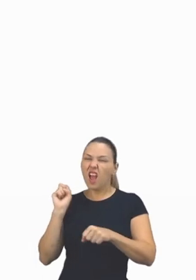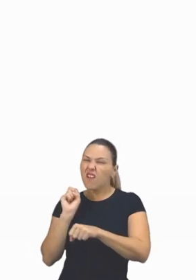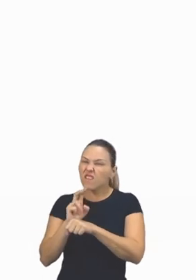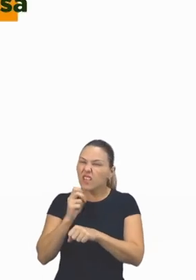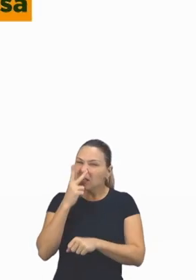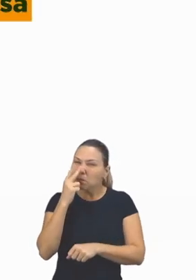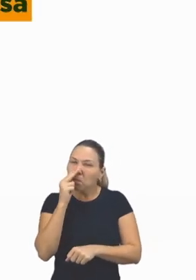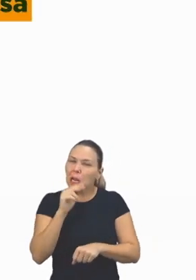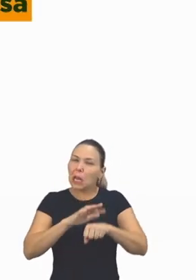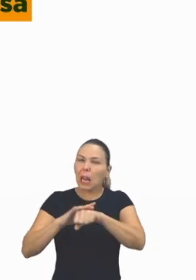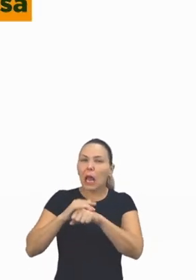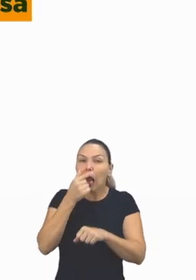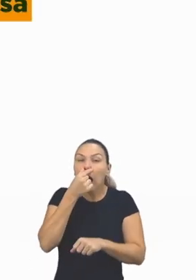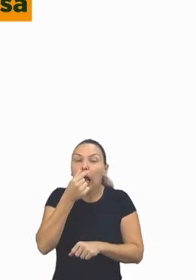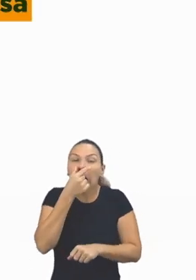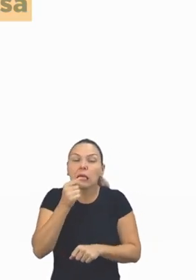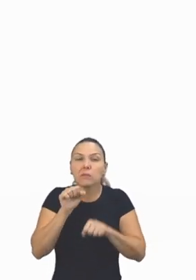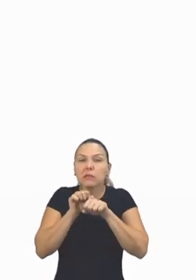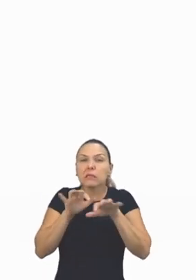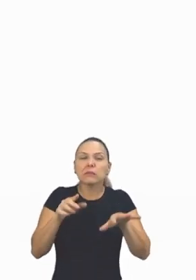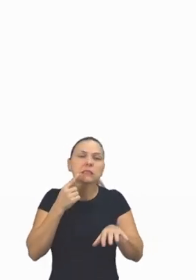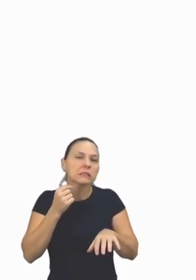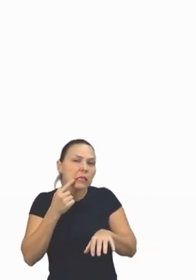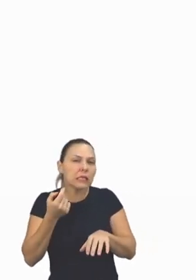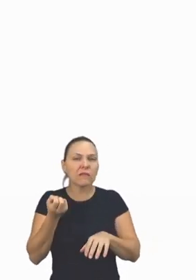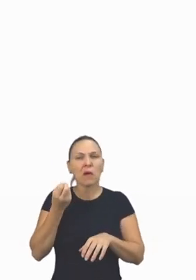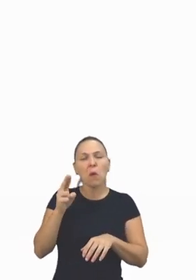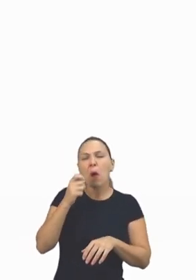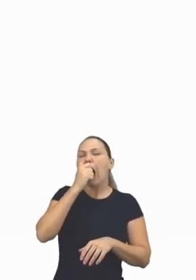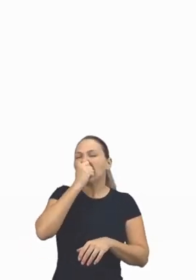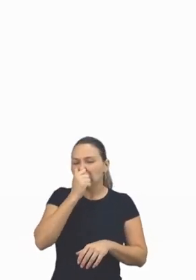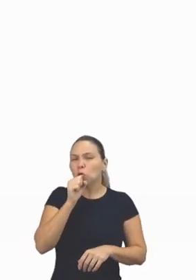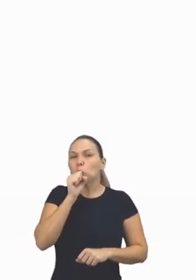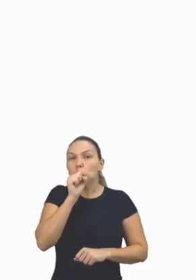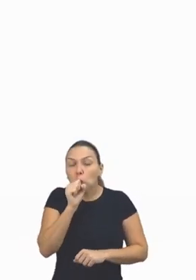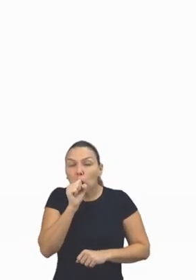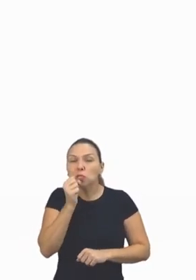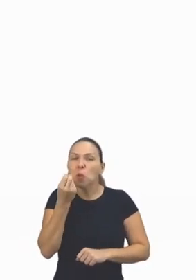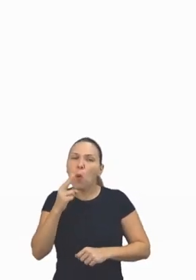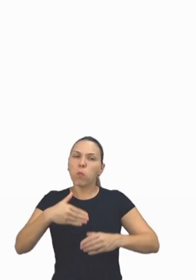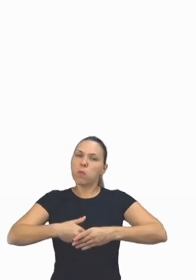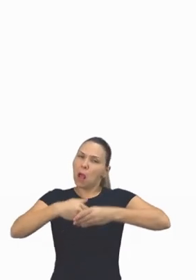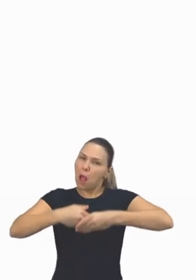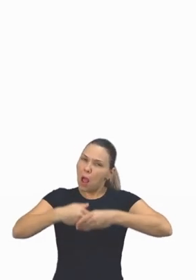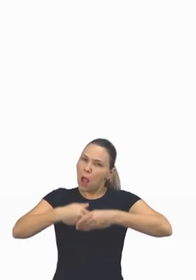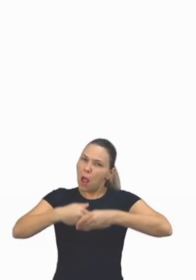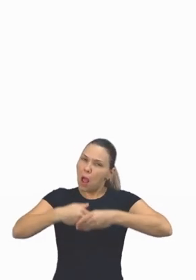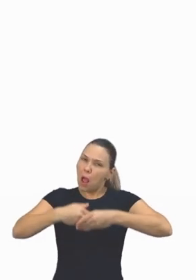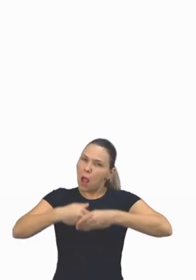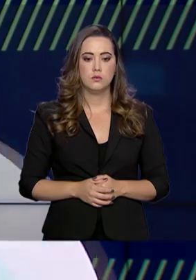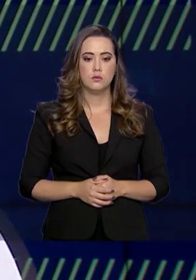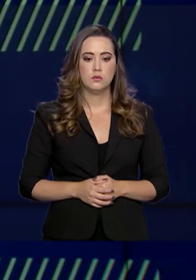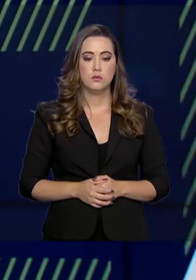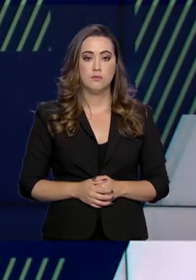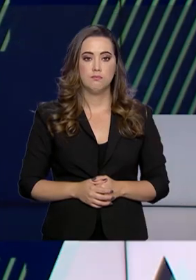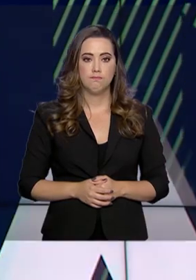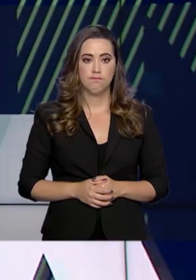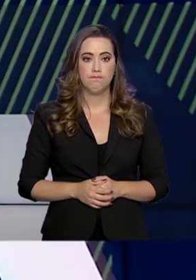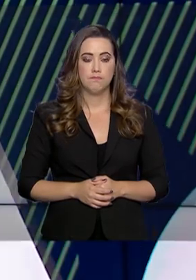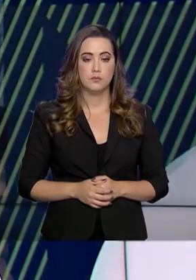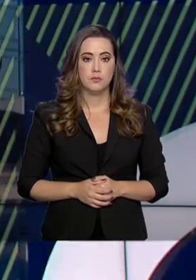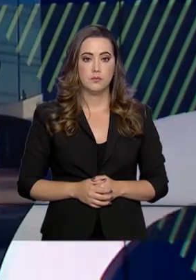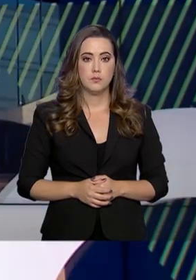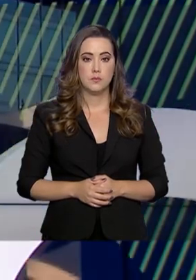coronavírus é um vírus que causa a doença similar a uma gripe ele é transmitido pela saliva espirro tosse ou aperto de mãos e